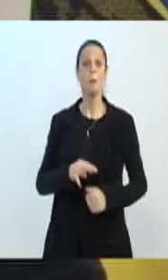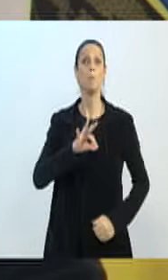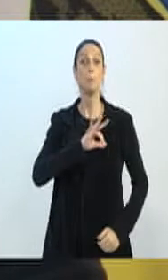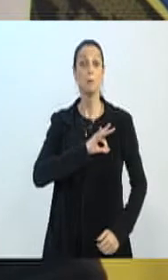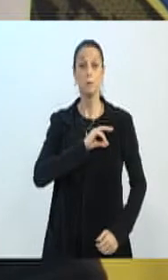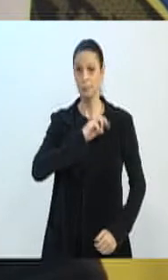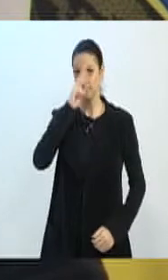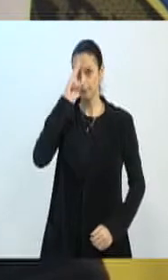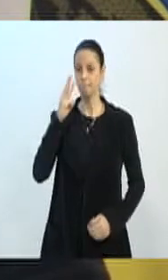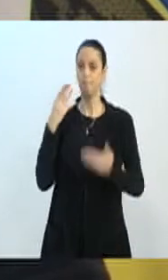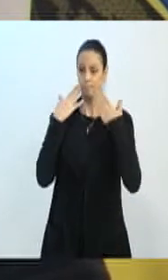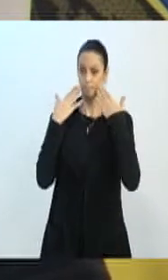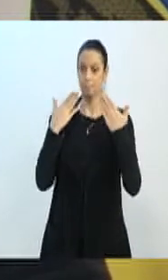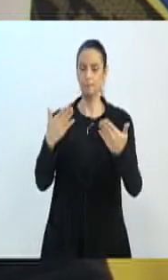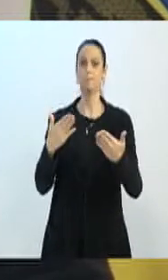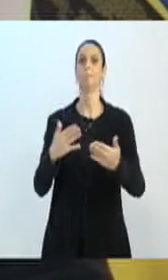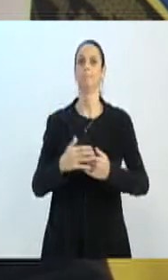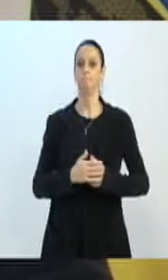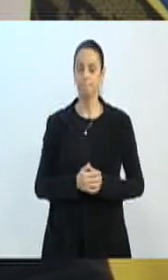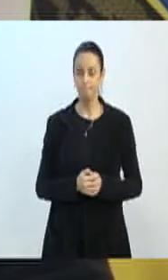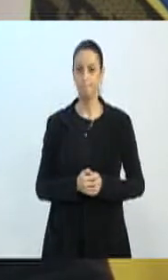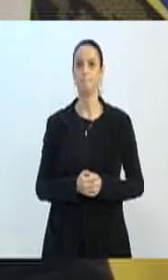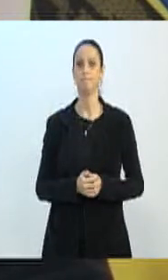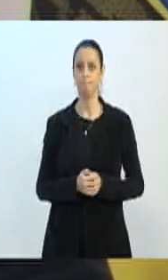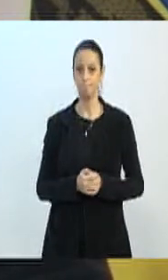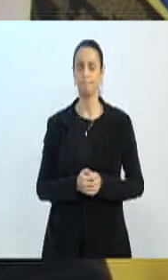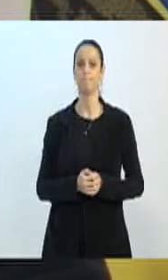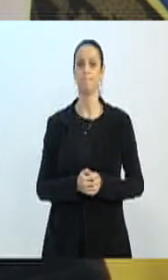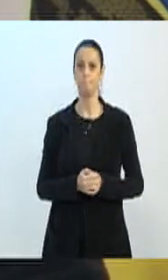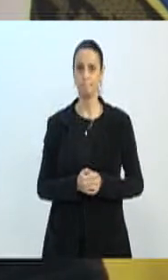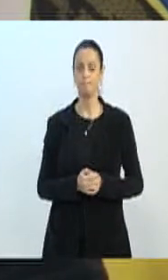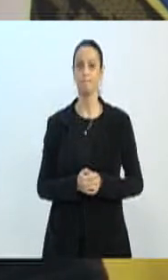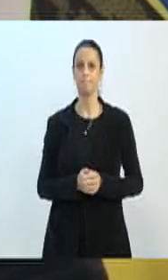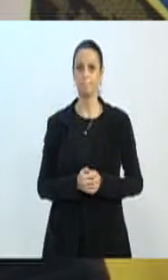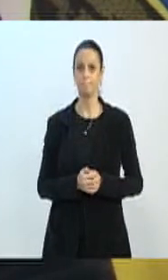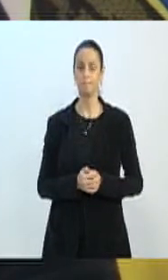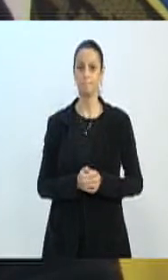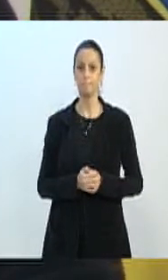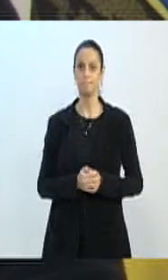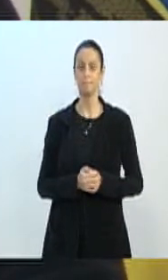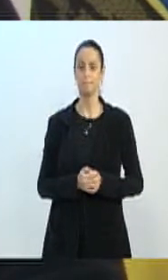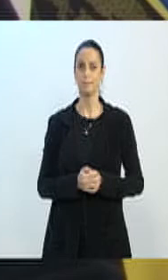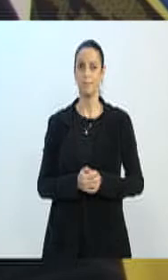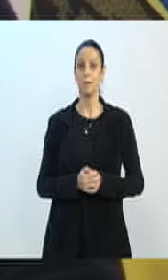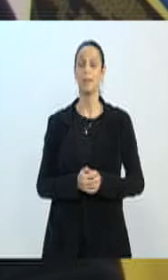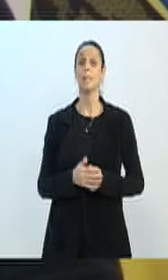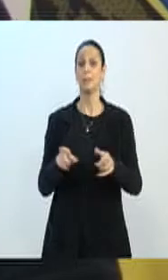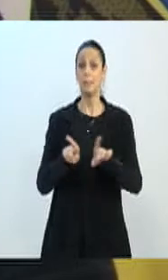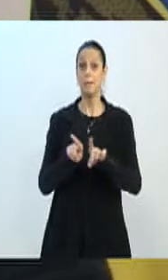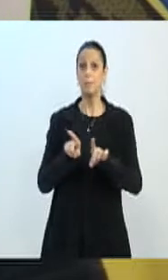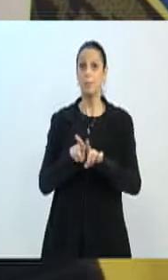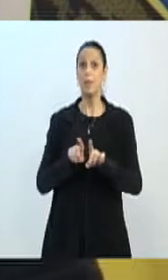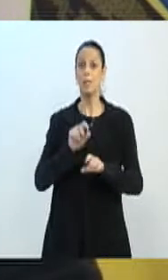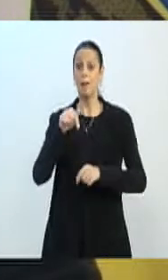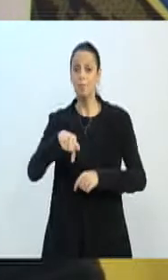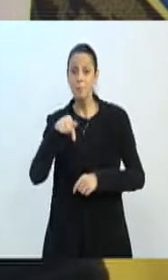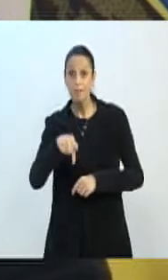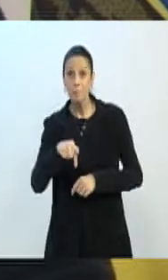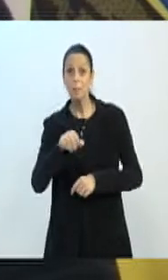a nossa cidade diversos acesso de saída das cidades estão abertos e